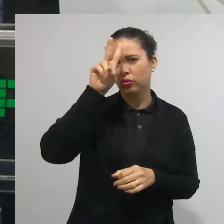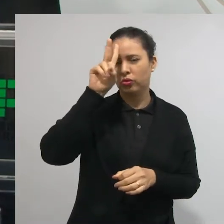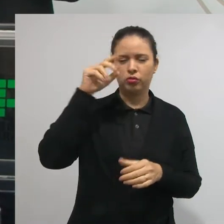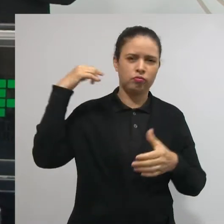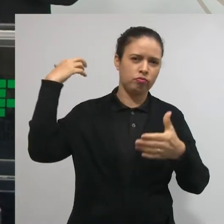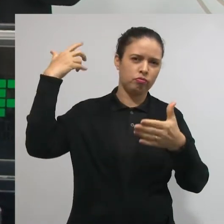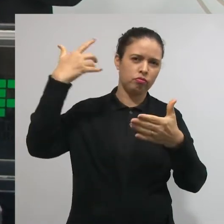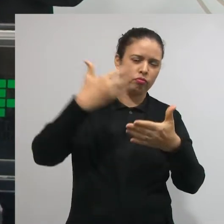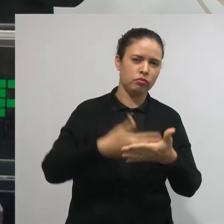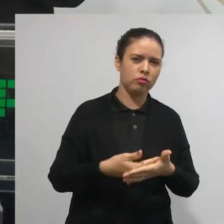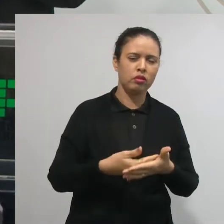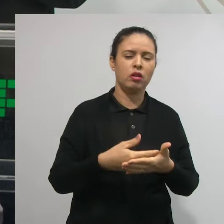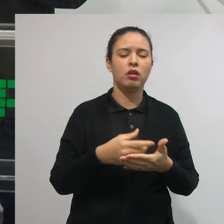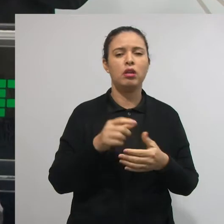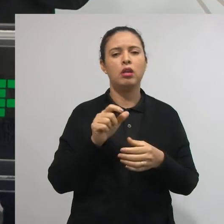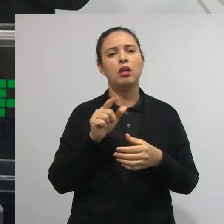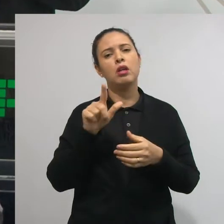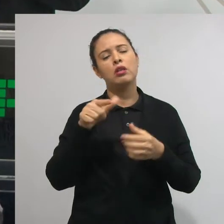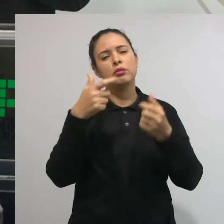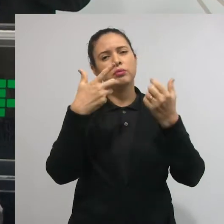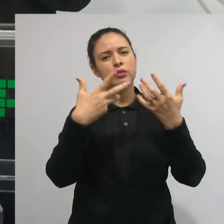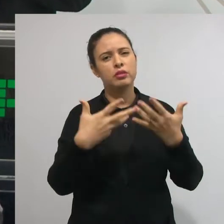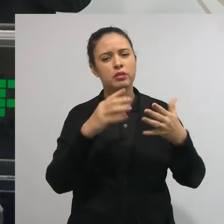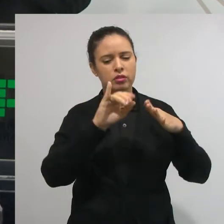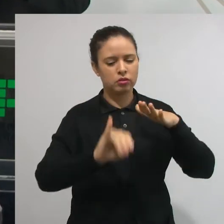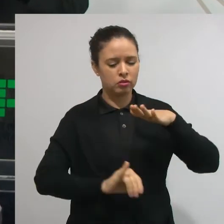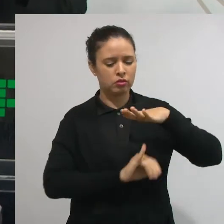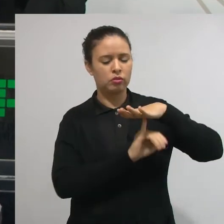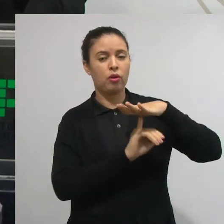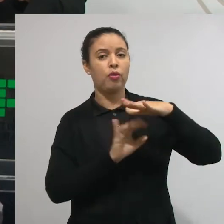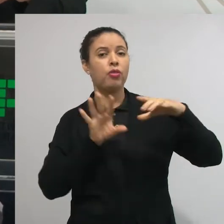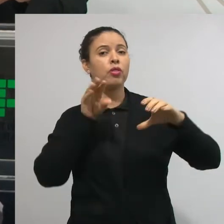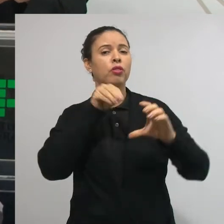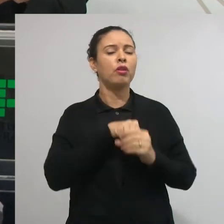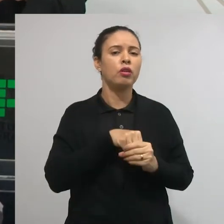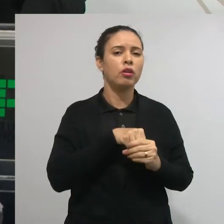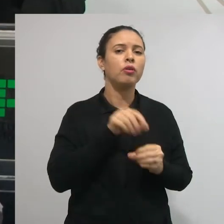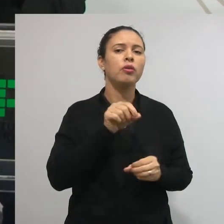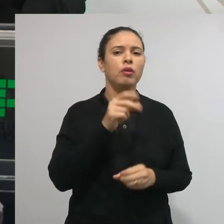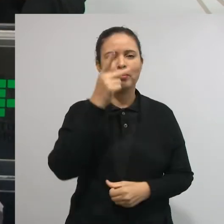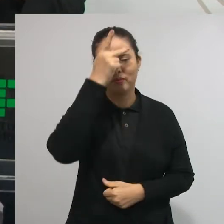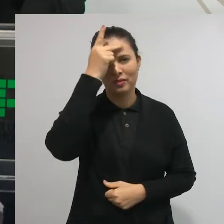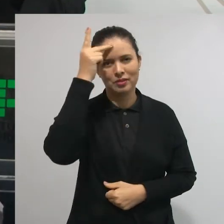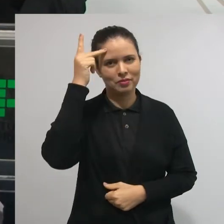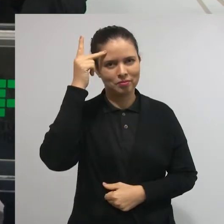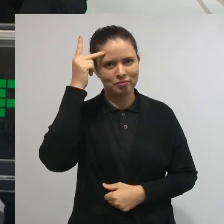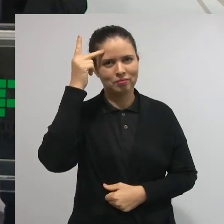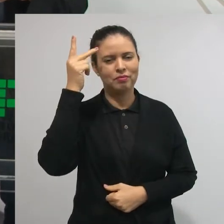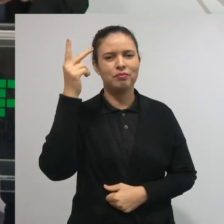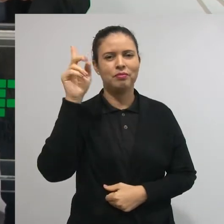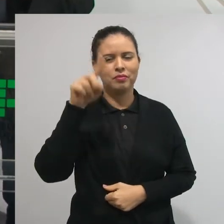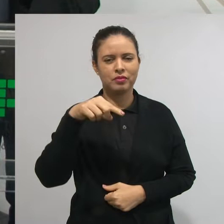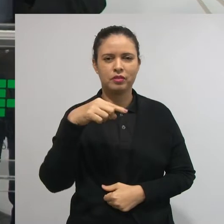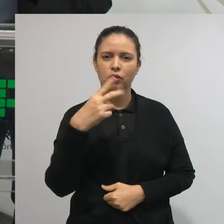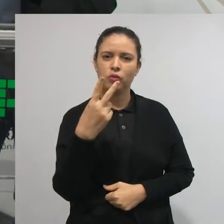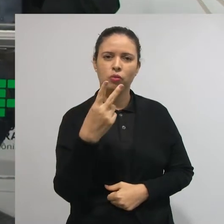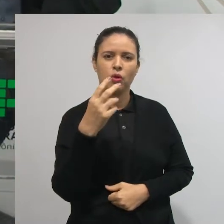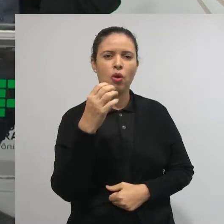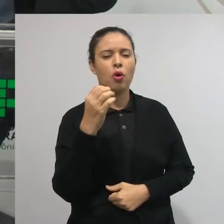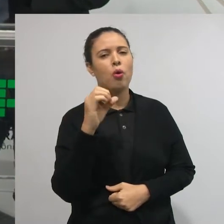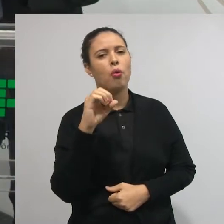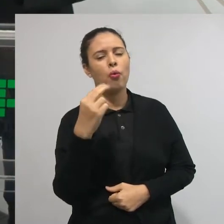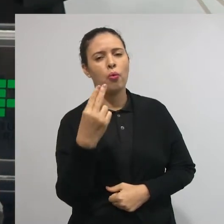organizações, nós colocamos, deixamos bem claro lá que as organizações são formadas por pessoas. 2 ou